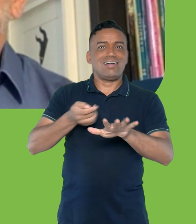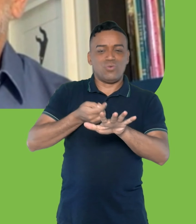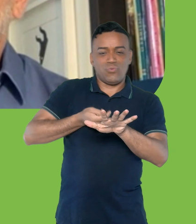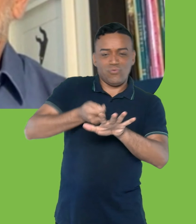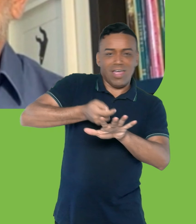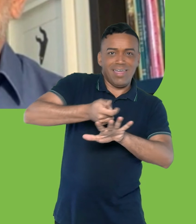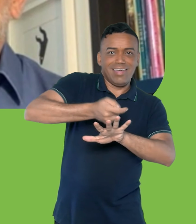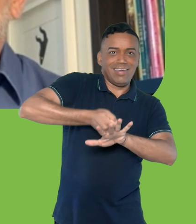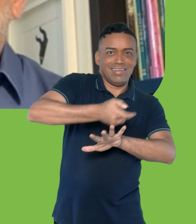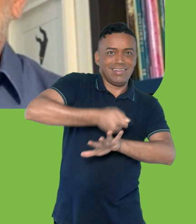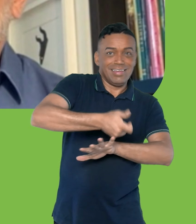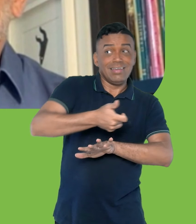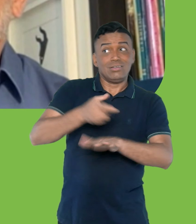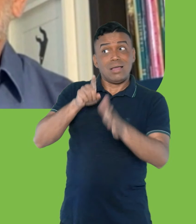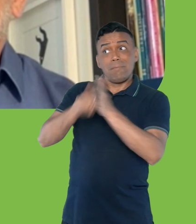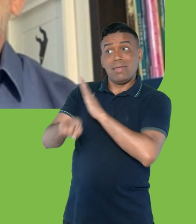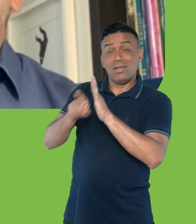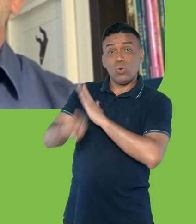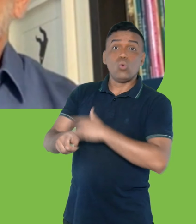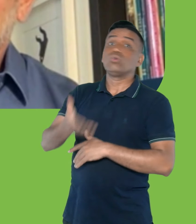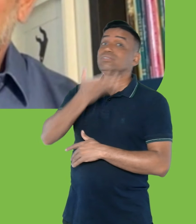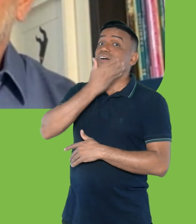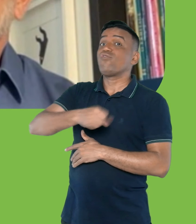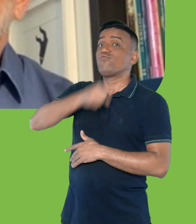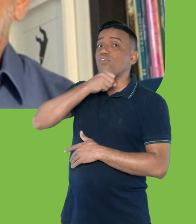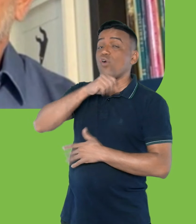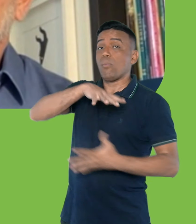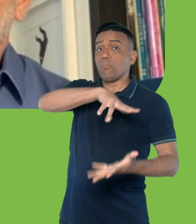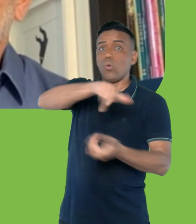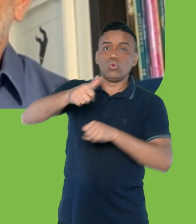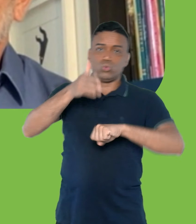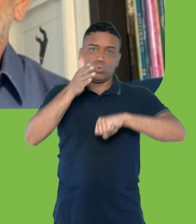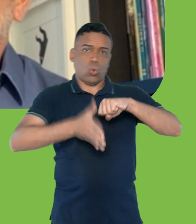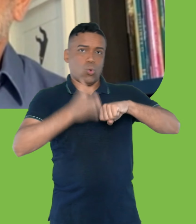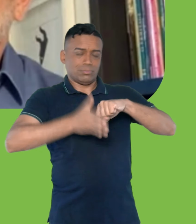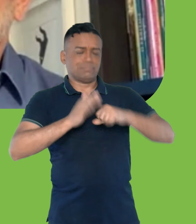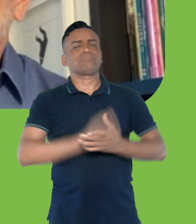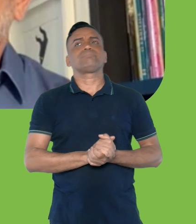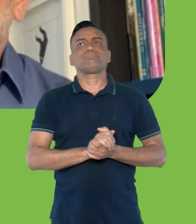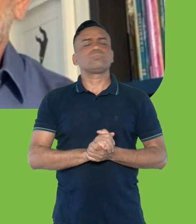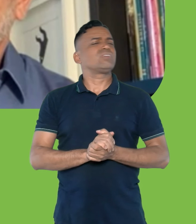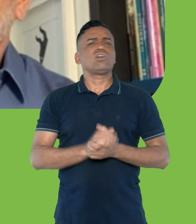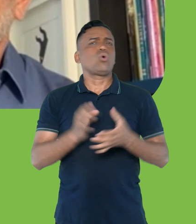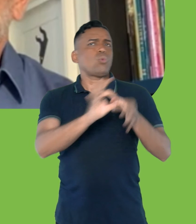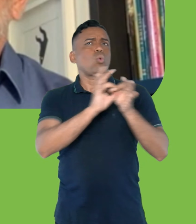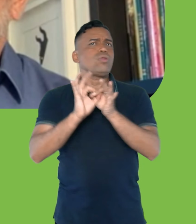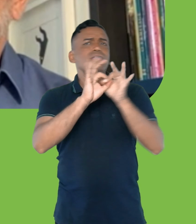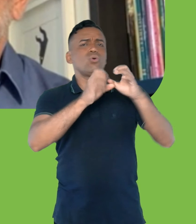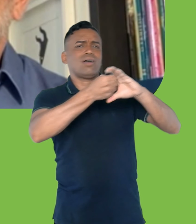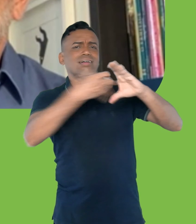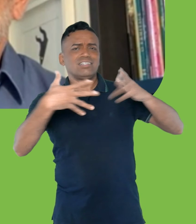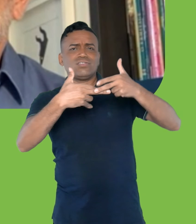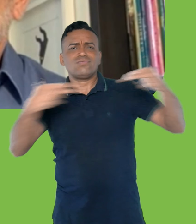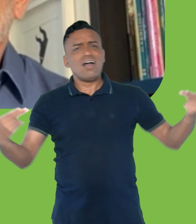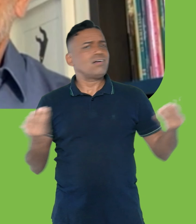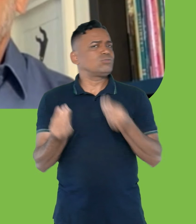muitas perguntas para o avô do mundo contemporâneo mesmo. Como que foi para você unir esses elementos